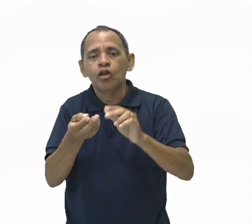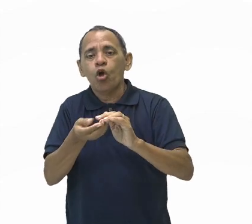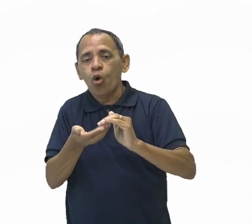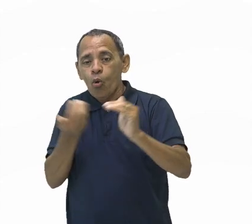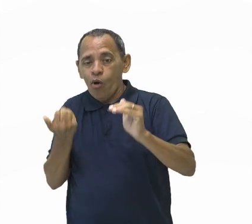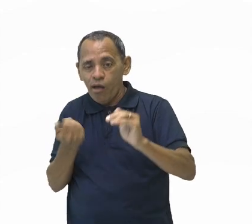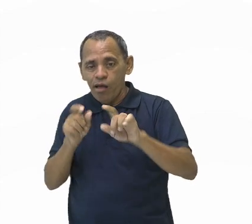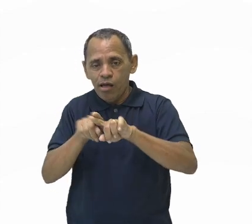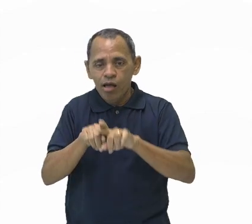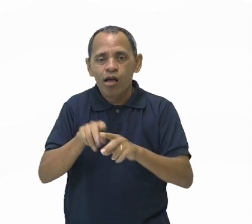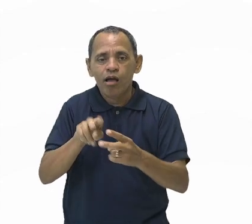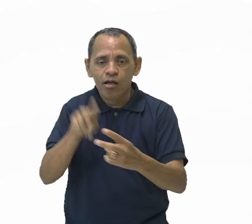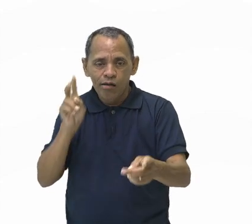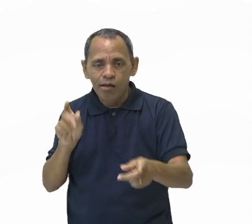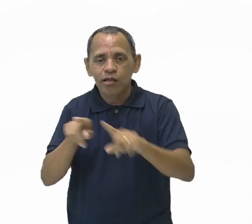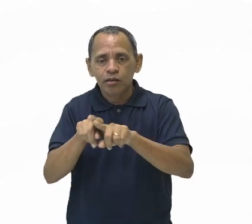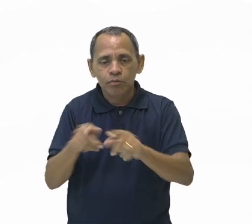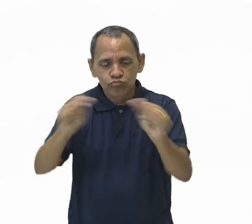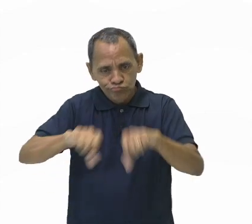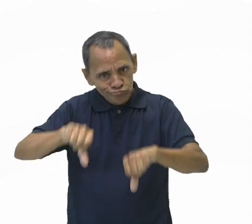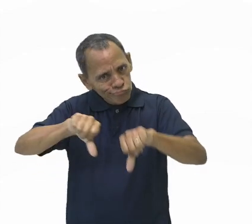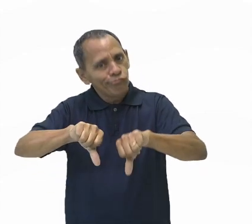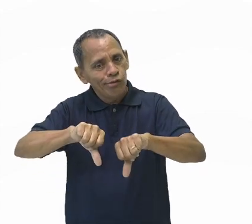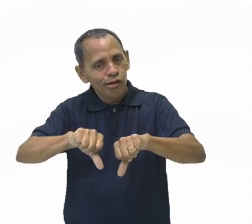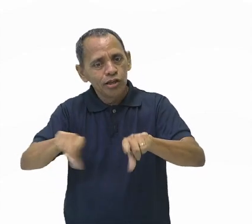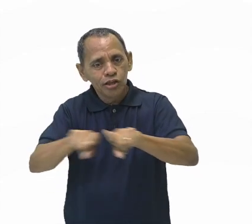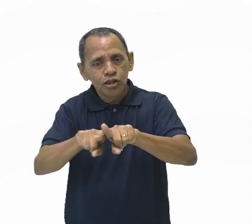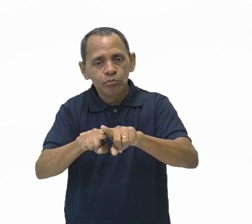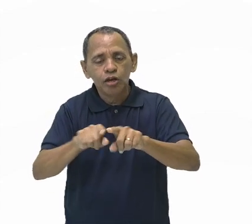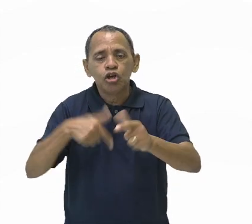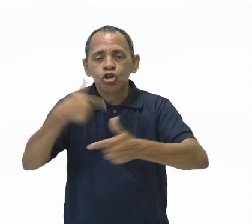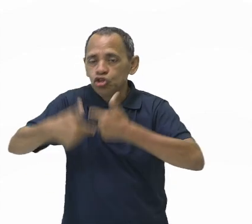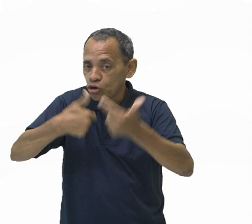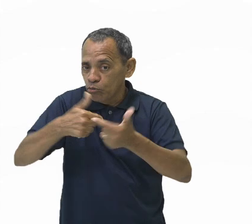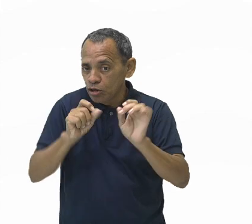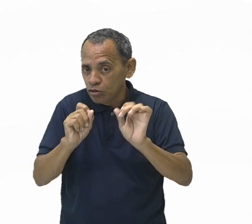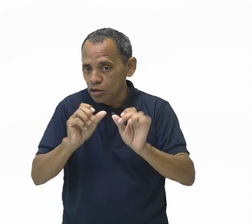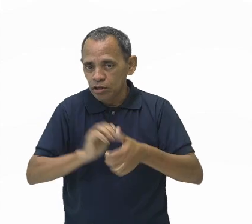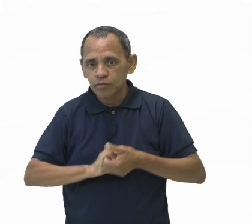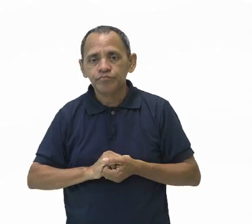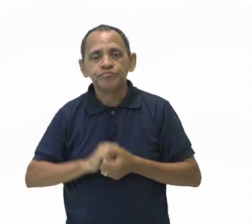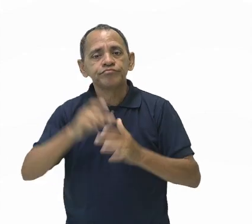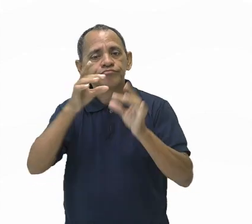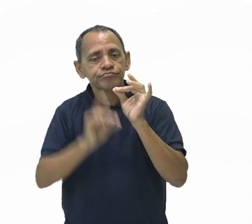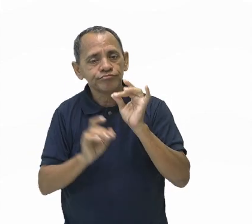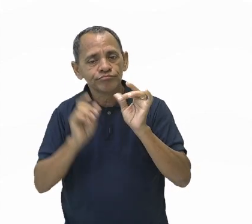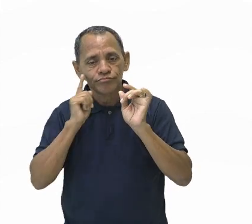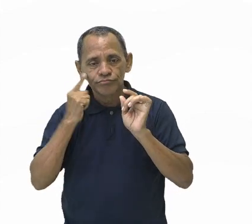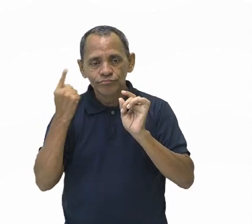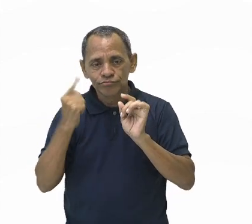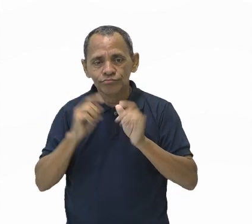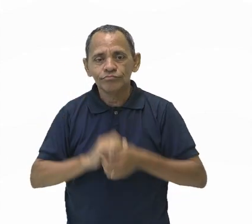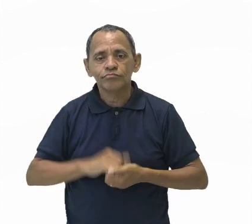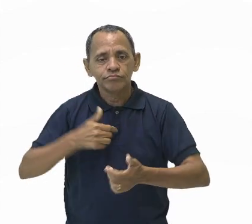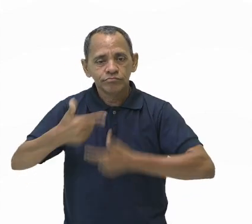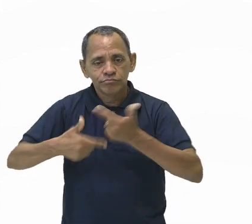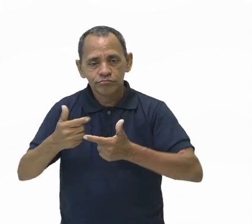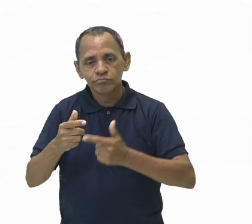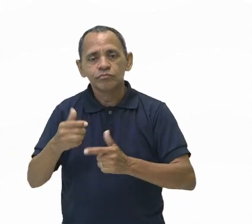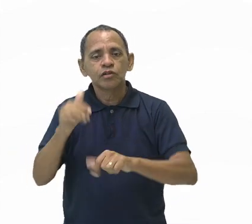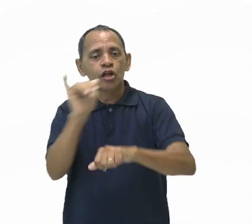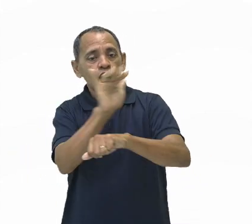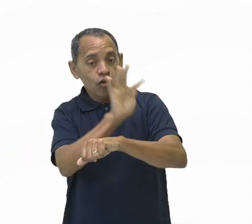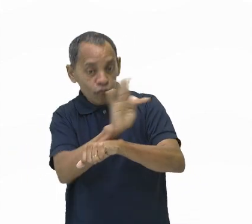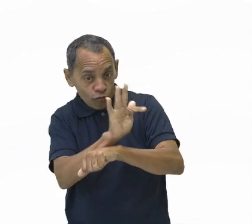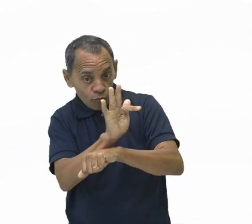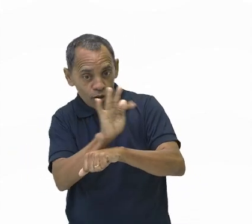e precarização das relações de trabalho, detalhamento, trabalho formal e informal